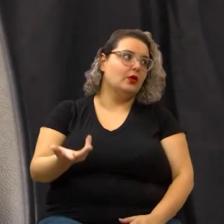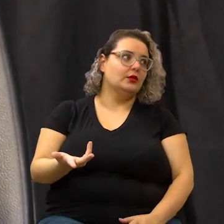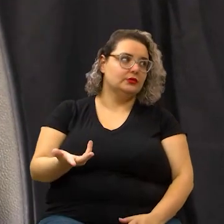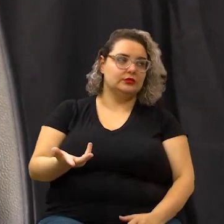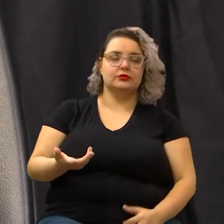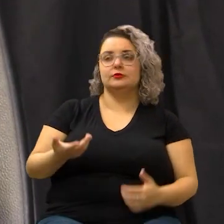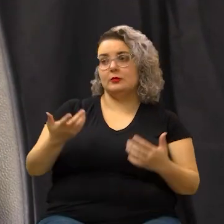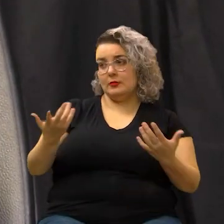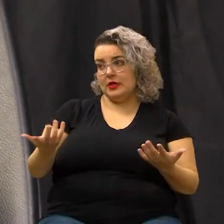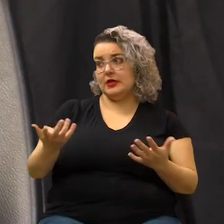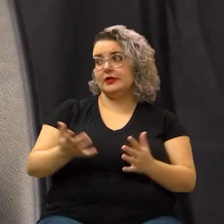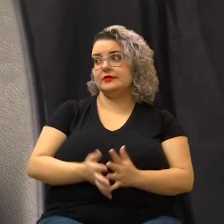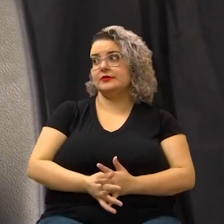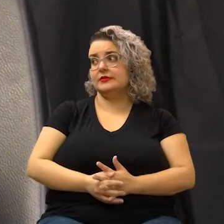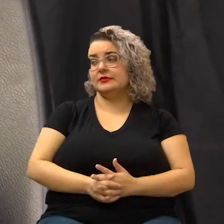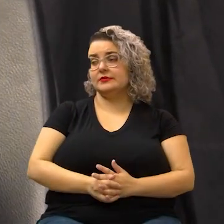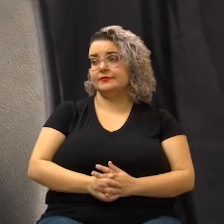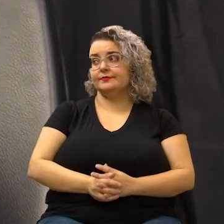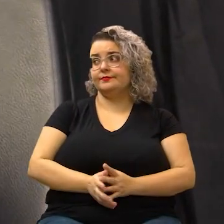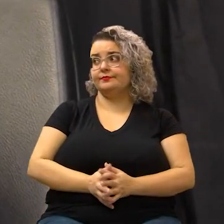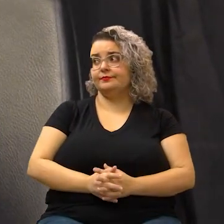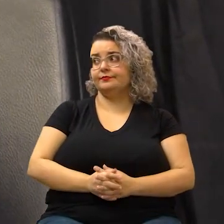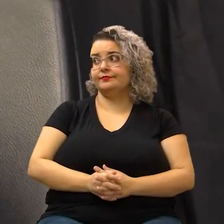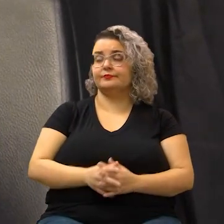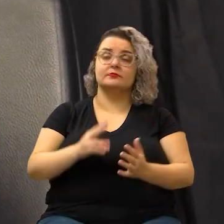um todo. Mas